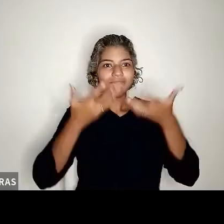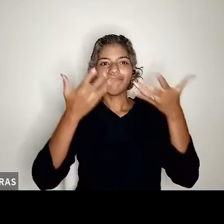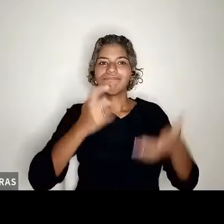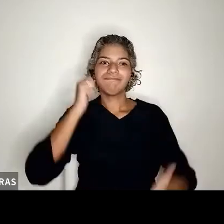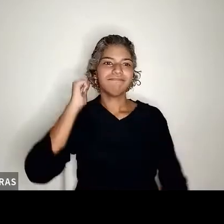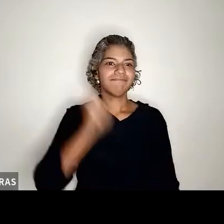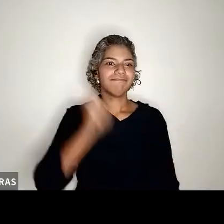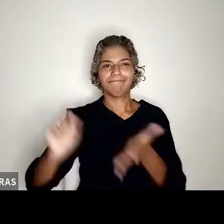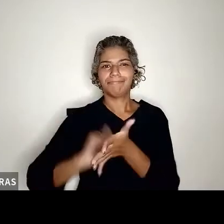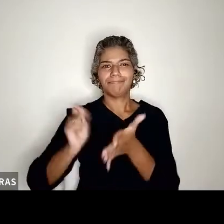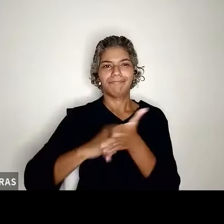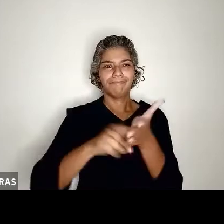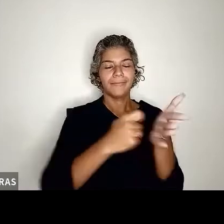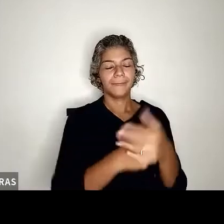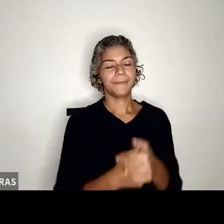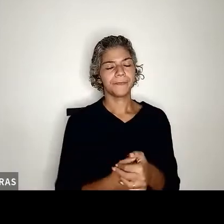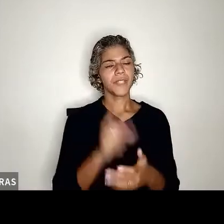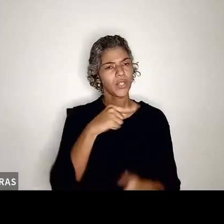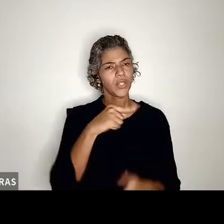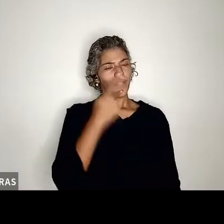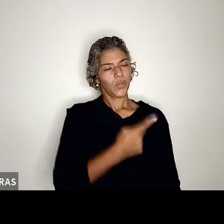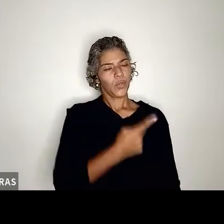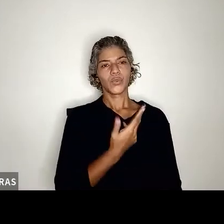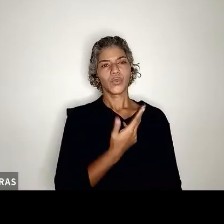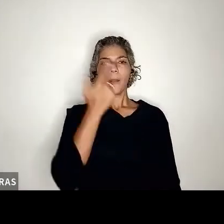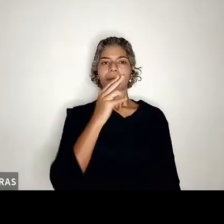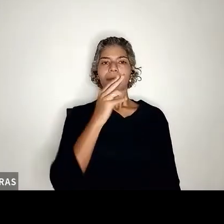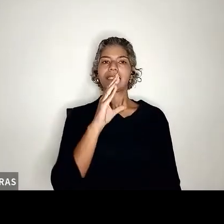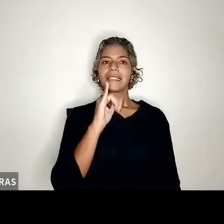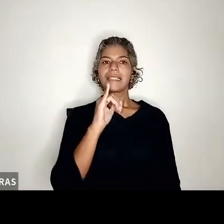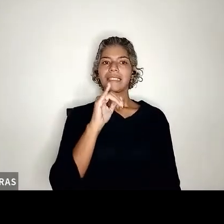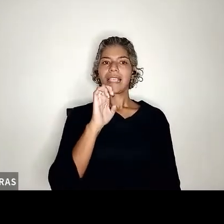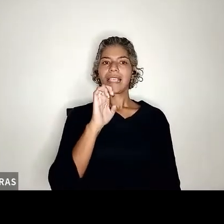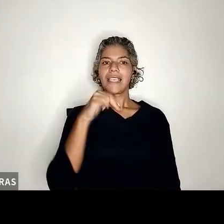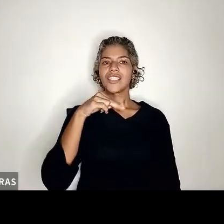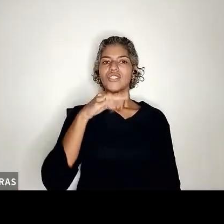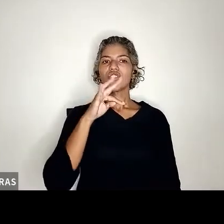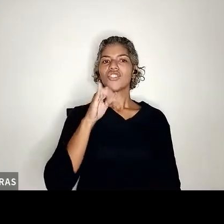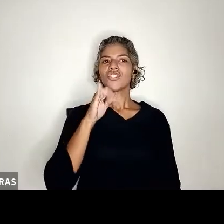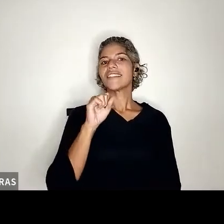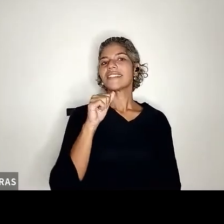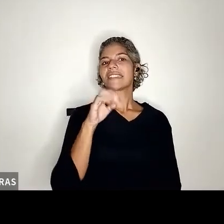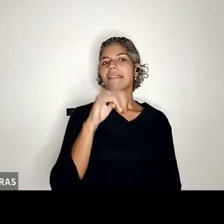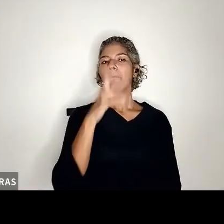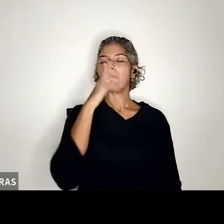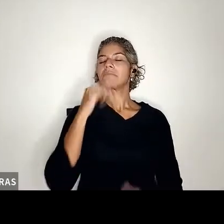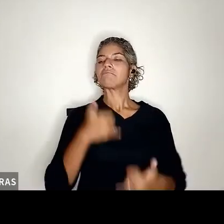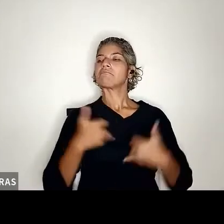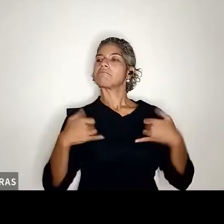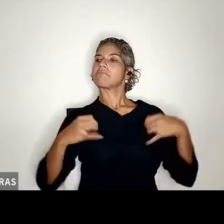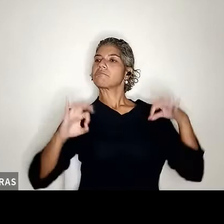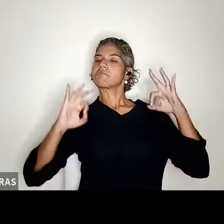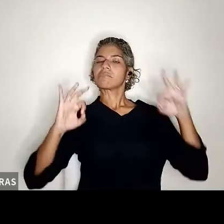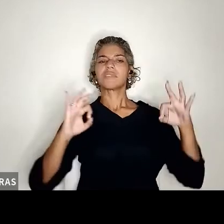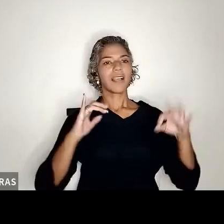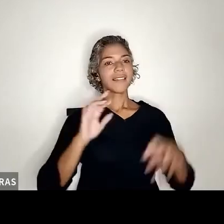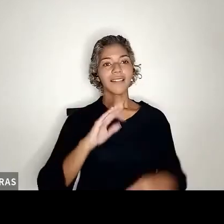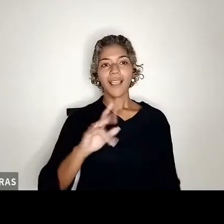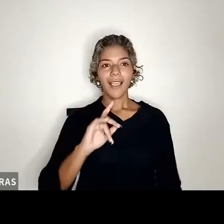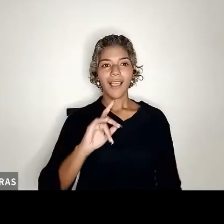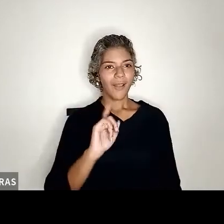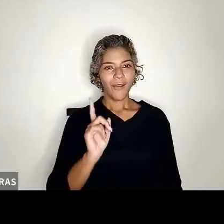escolheu o nome cientistas, porque a gente falou, bem, mas parece pedante, né? Mulheres cientistas, assim... Não, é porque senão